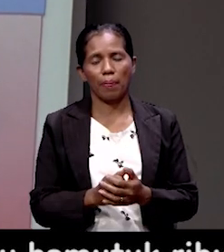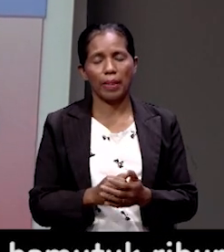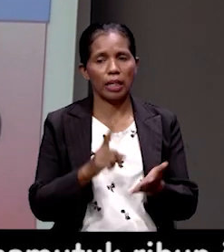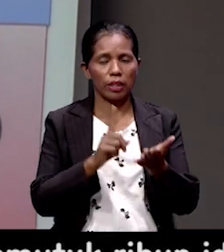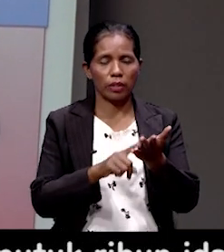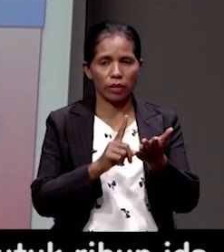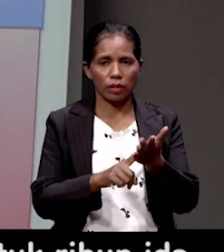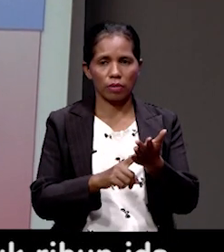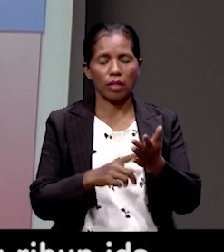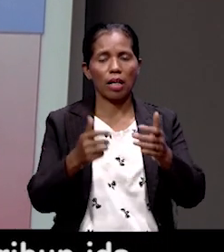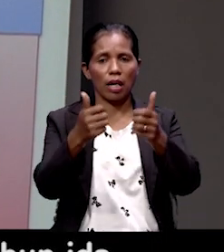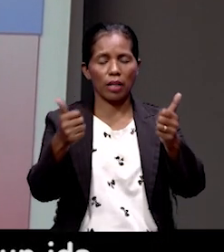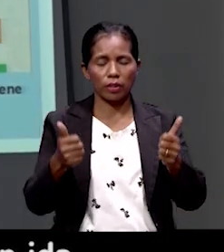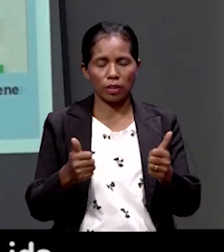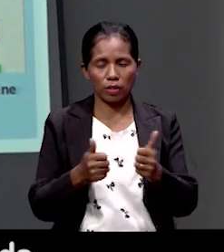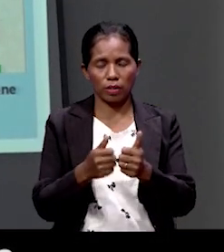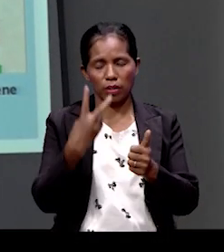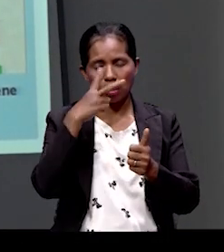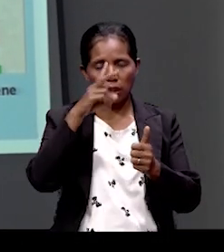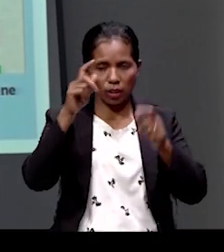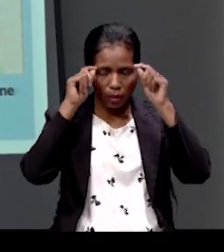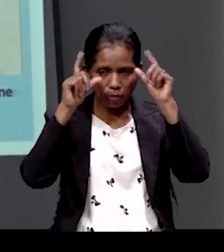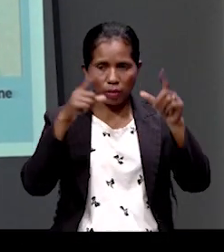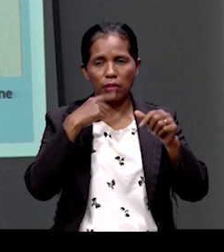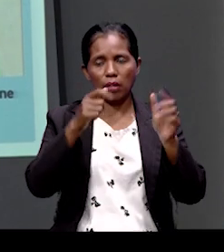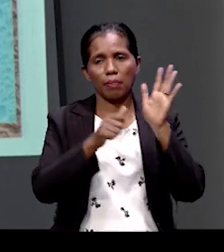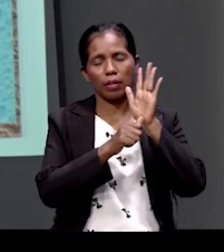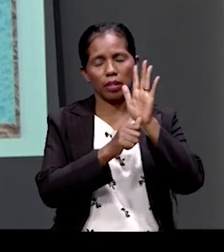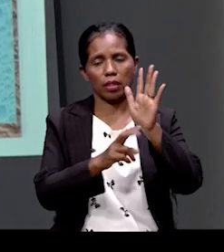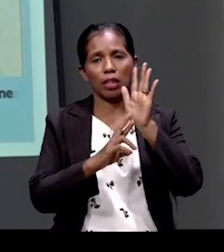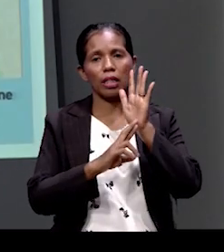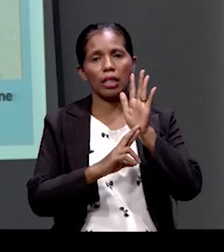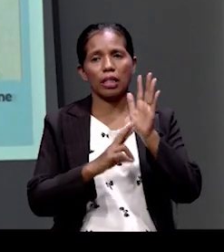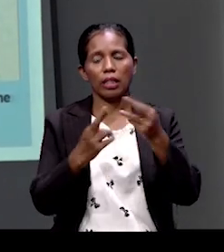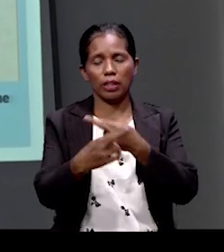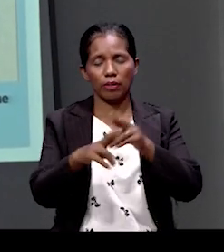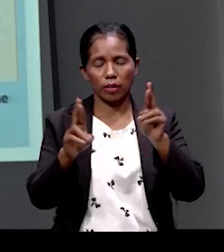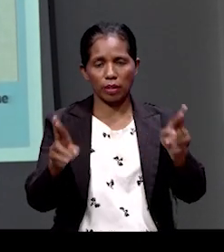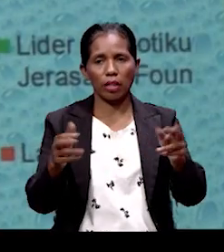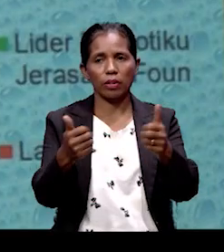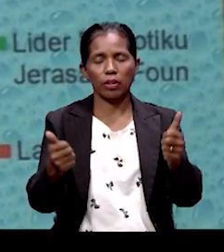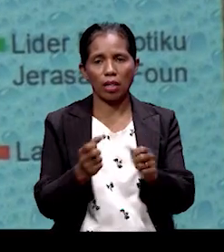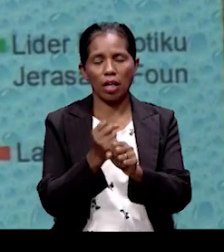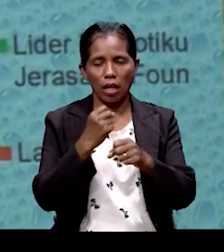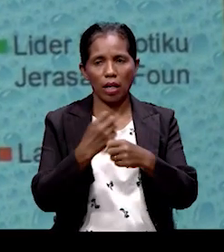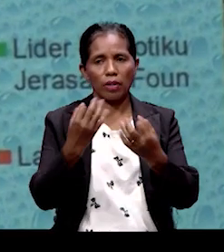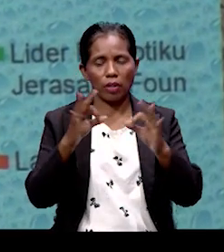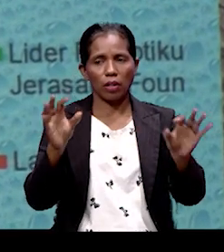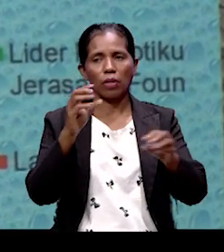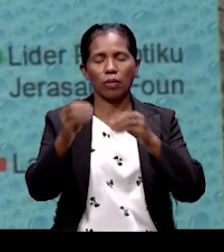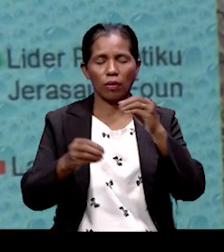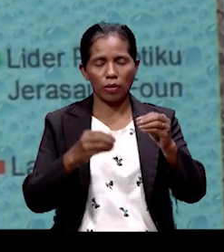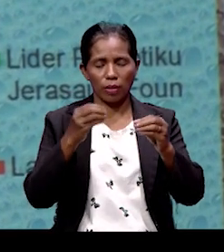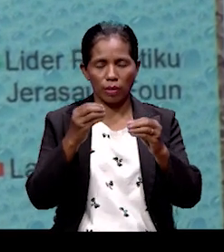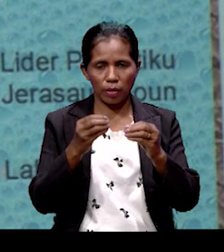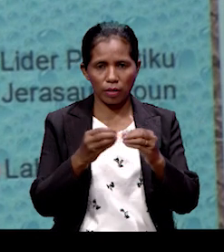discussão ne Associação Pesquisa Timor Anang Mos apresenta resultado pesquisa nebe associação ne halo ona konaba figura nebe